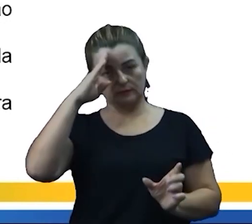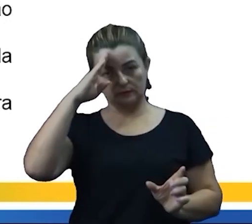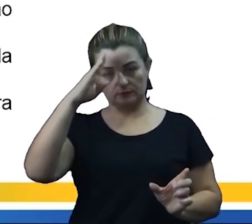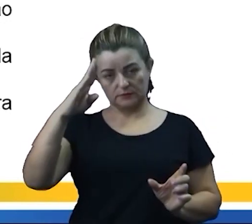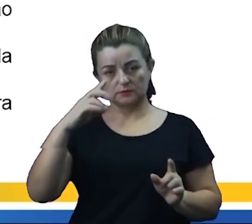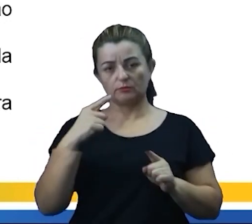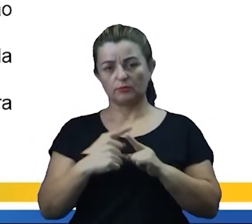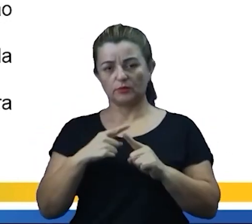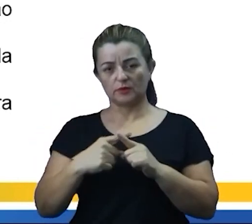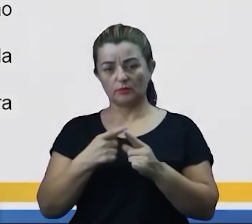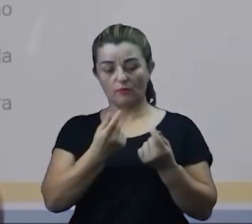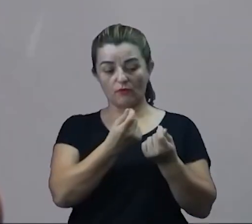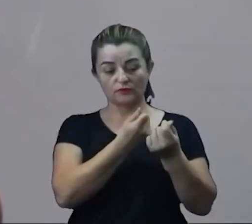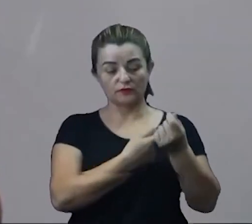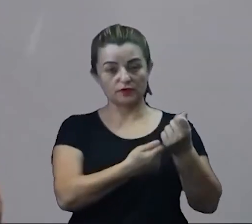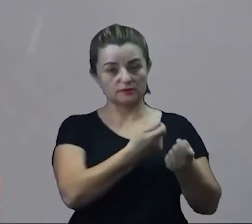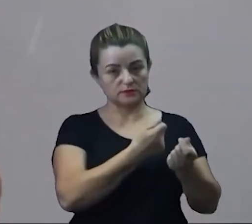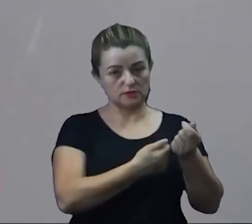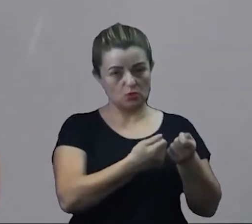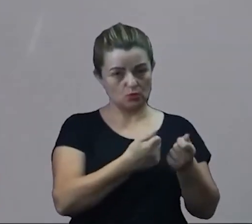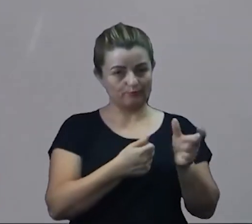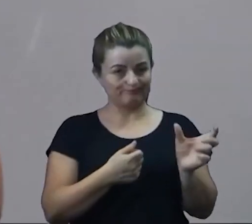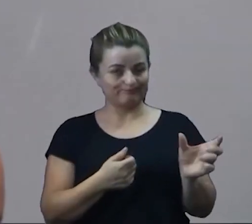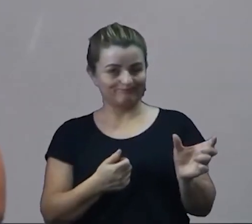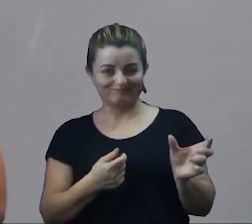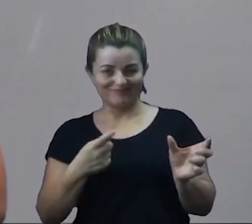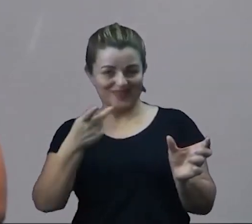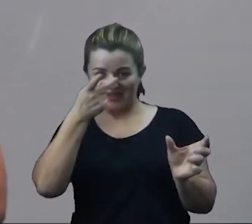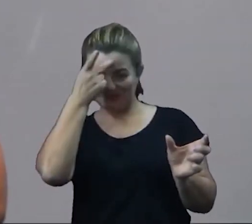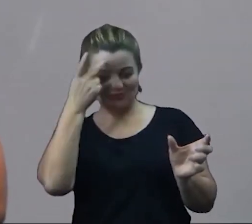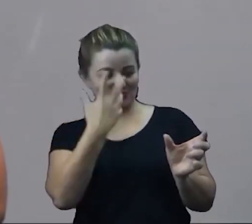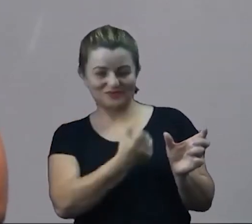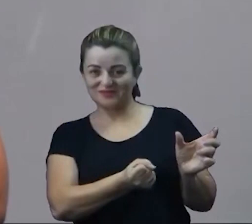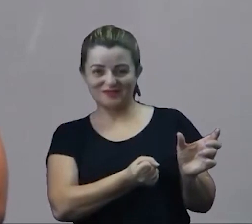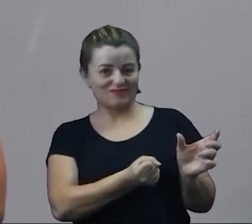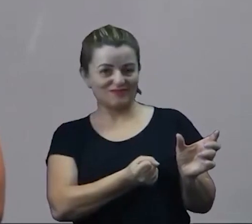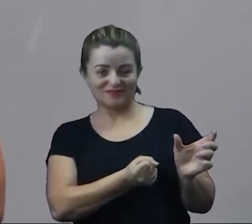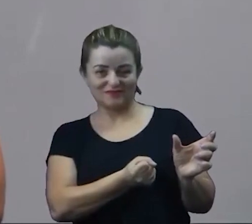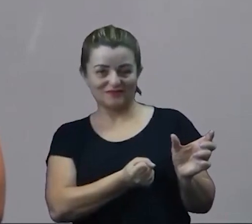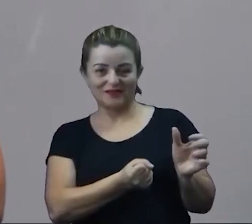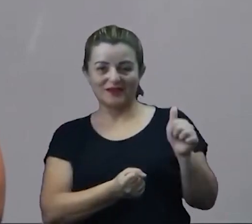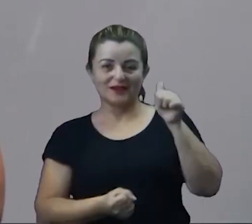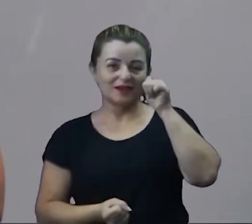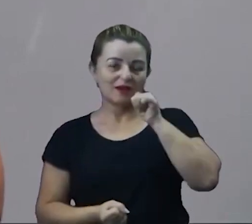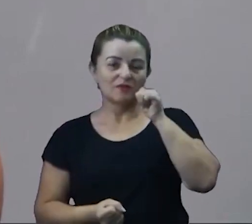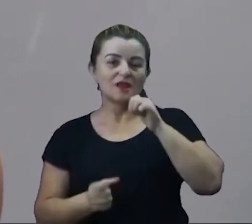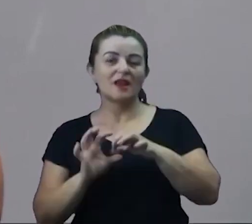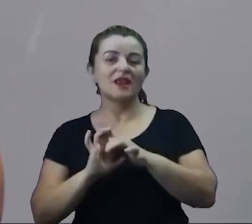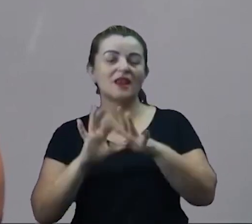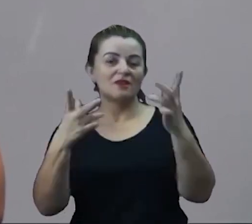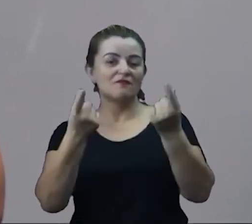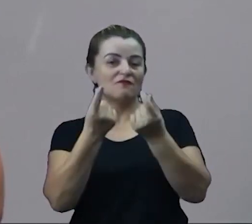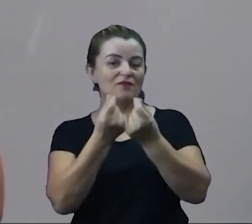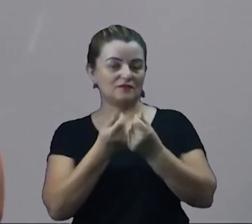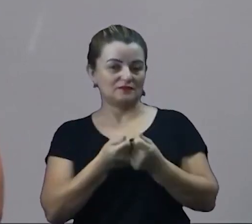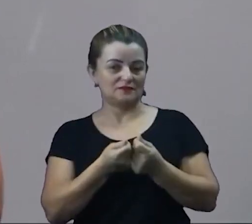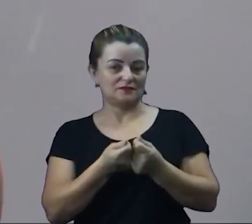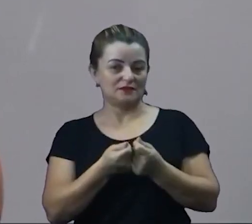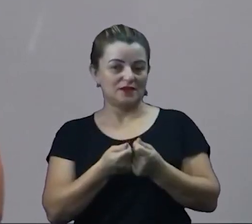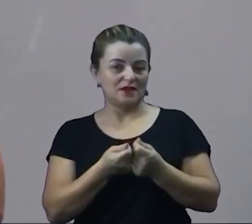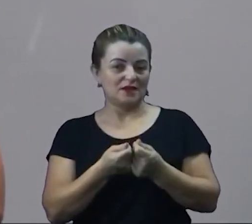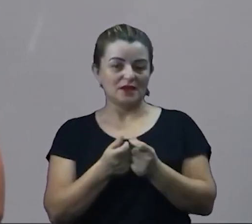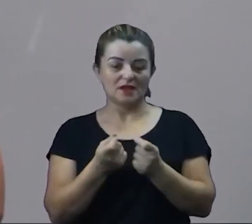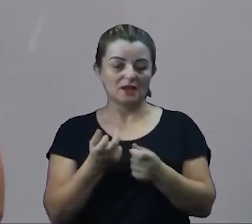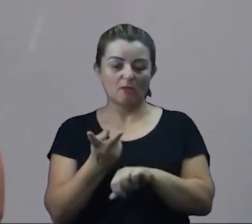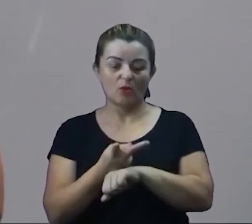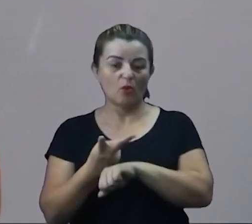por uma questão financeira. As pessoas não aceitavam naquela época que a Aurélia Camargo não estivesse atrás de um bom